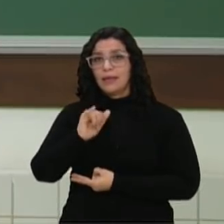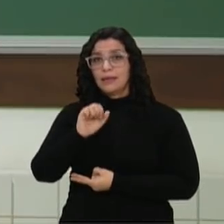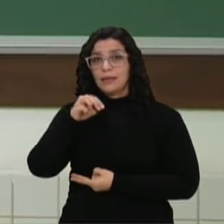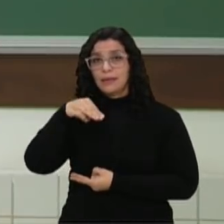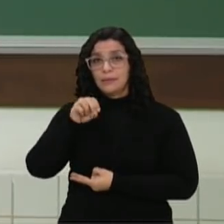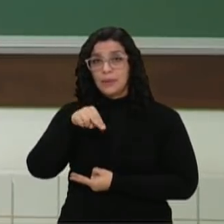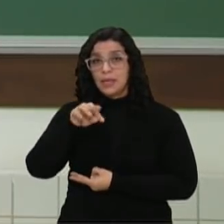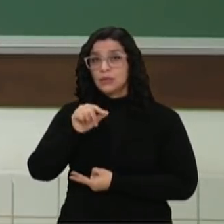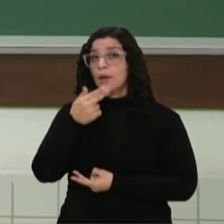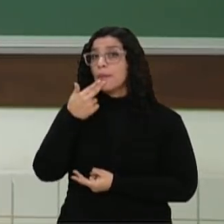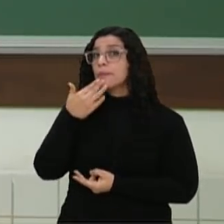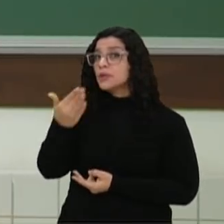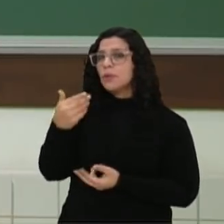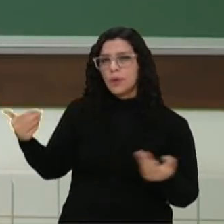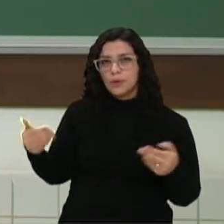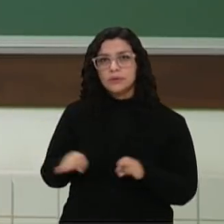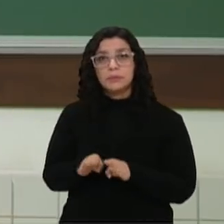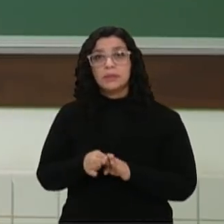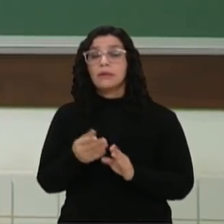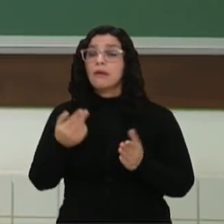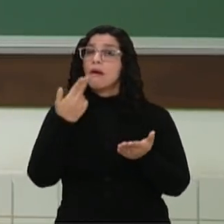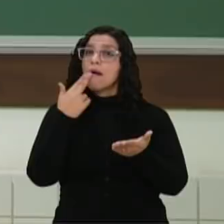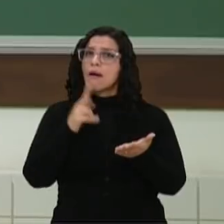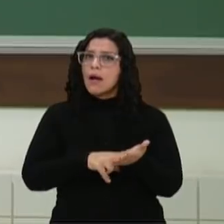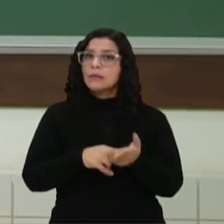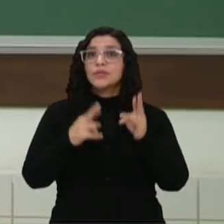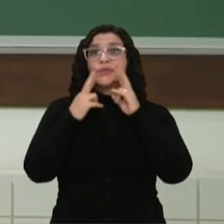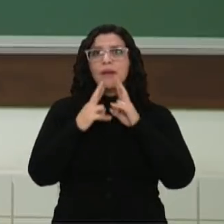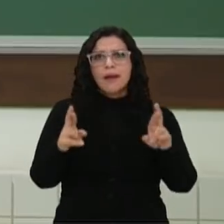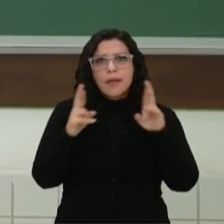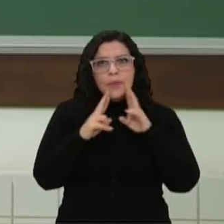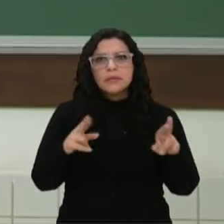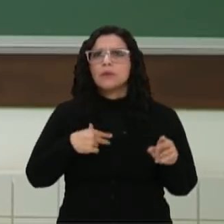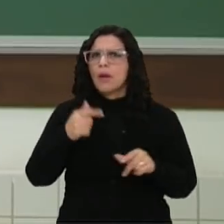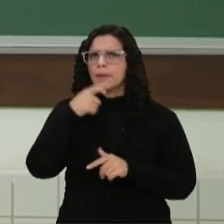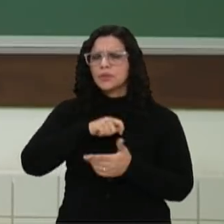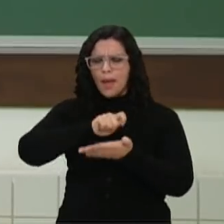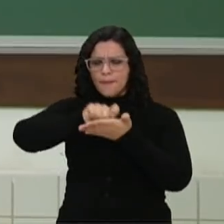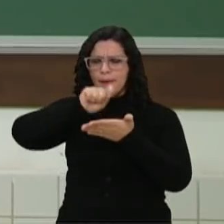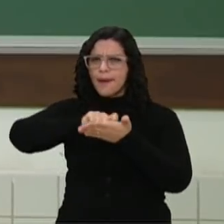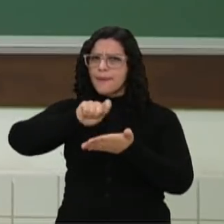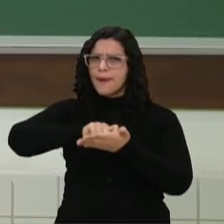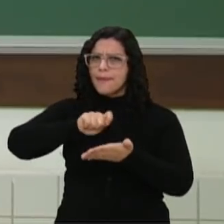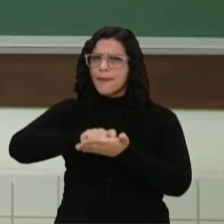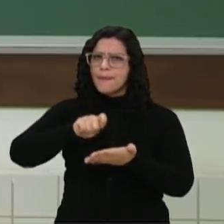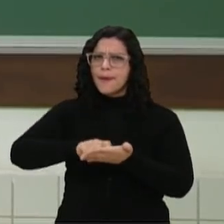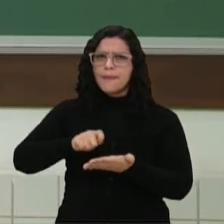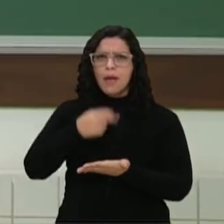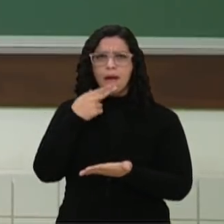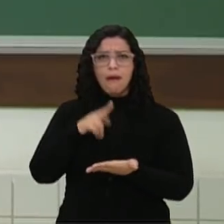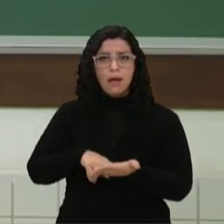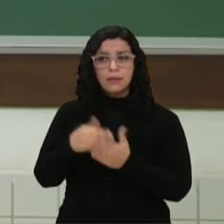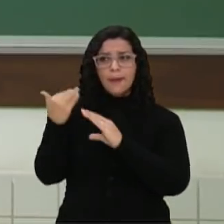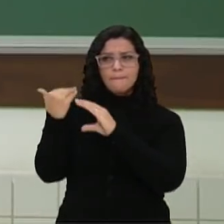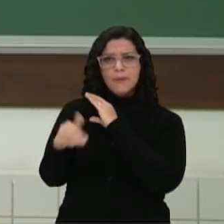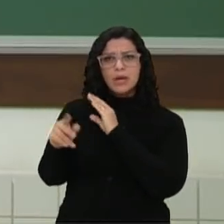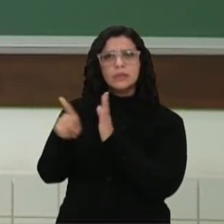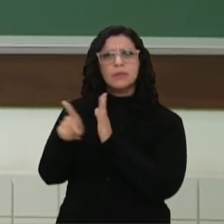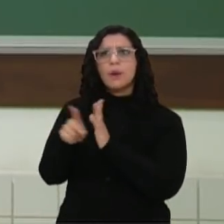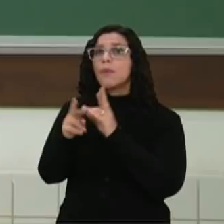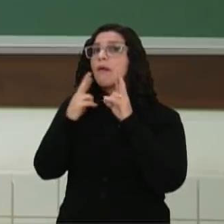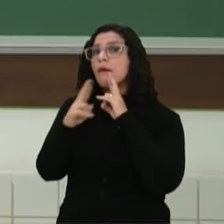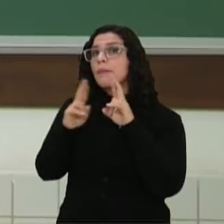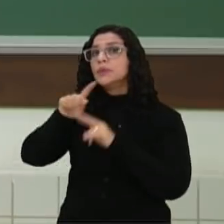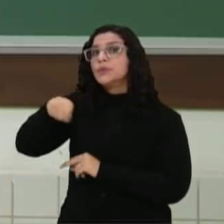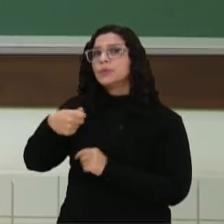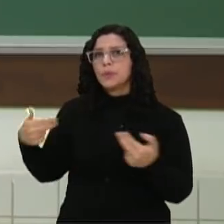solicitação. Temos também uma carta que é de reclamação, onde o emissor, o remetente da carta, envia ali alguma